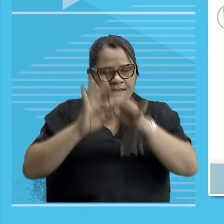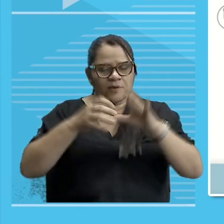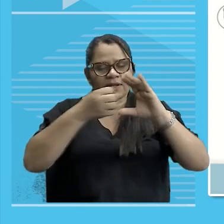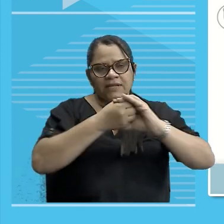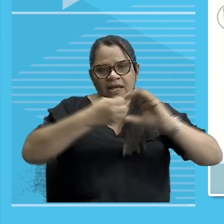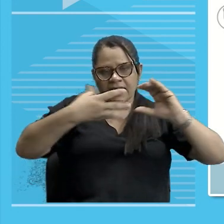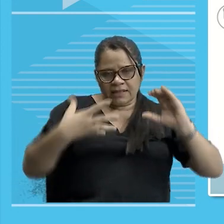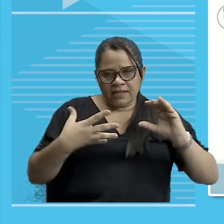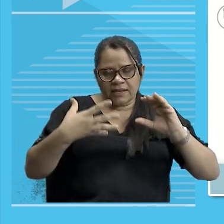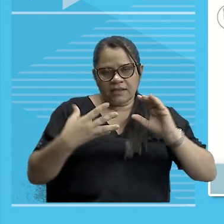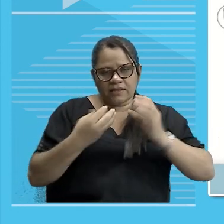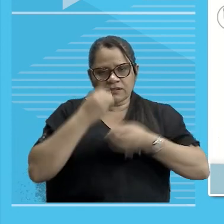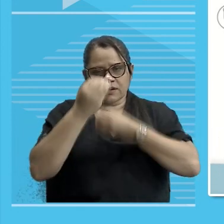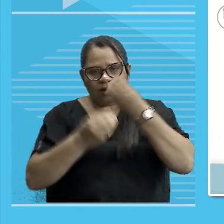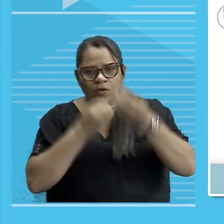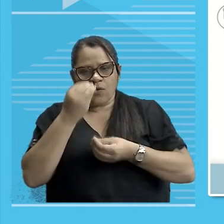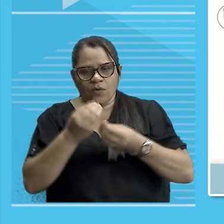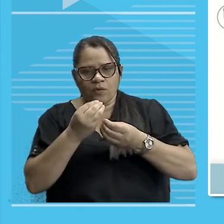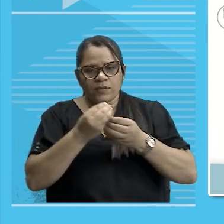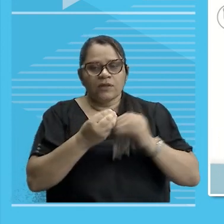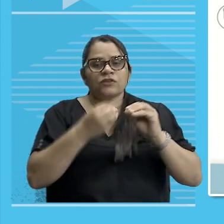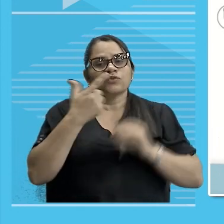do autor